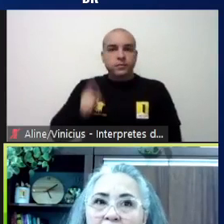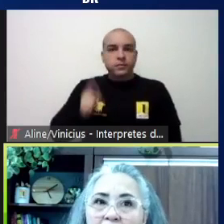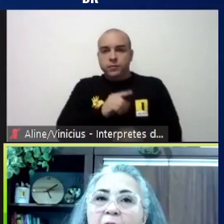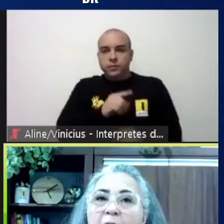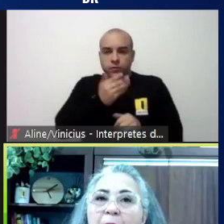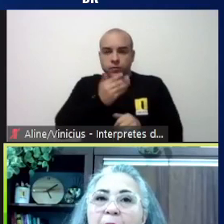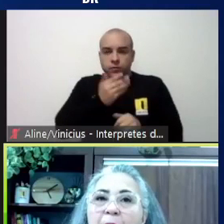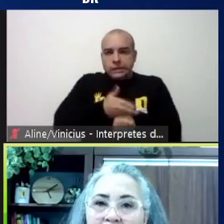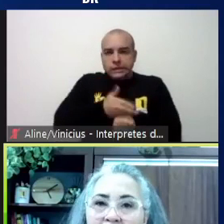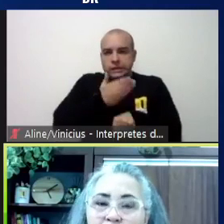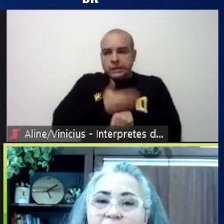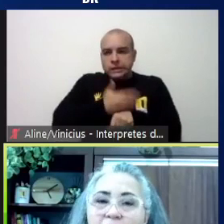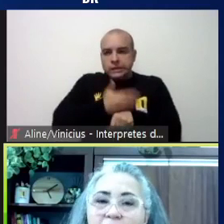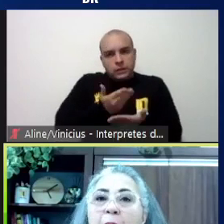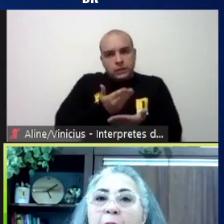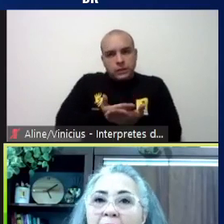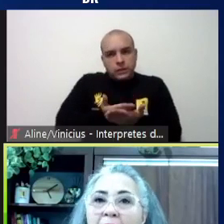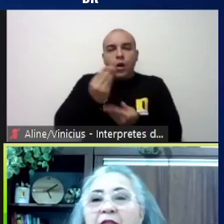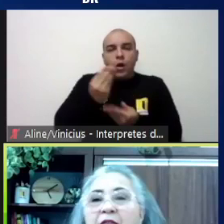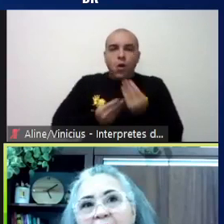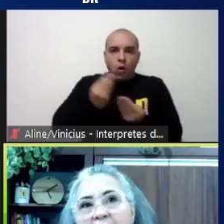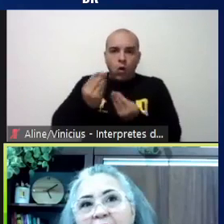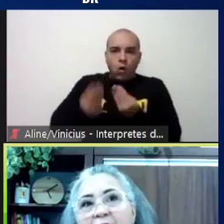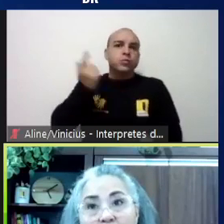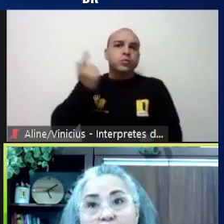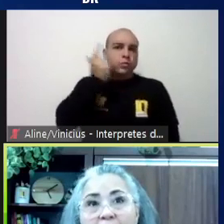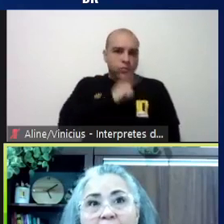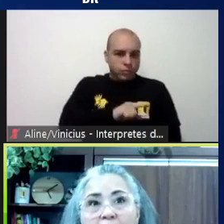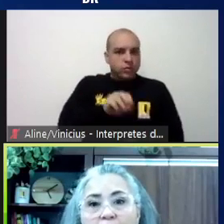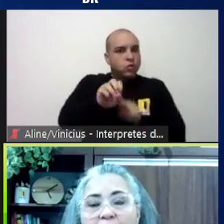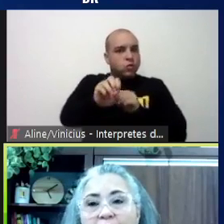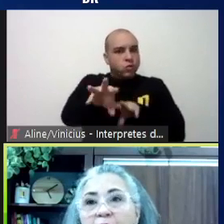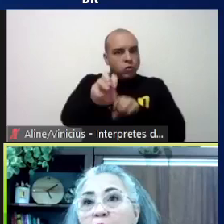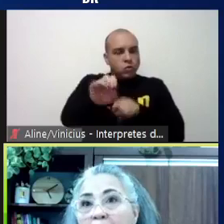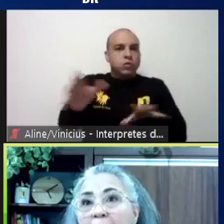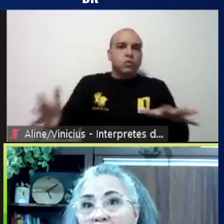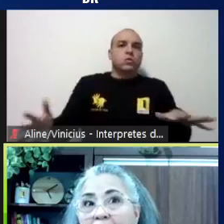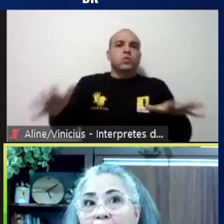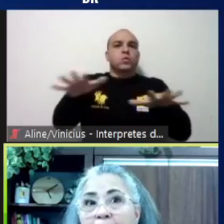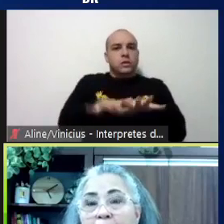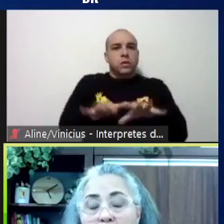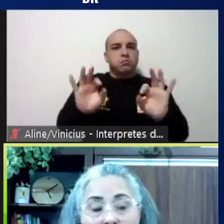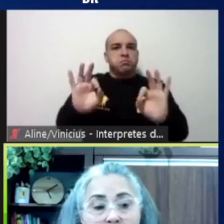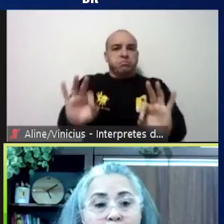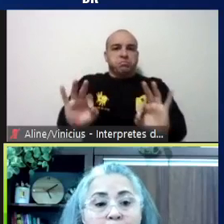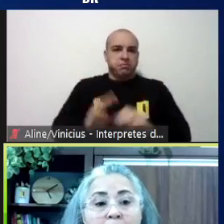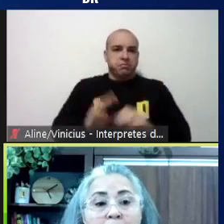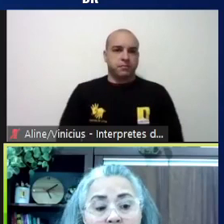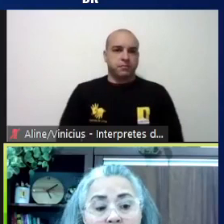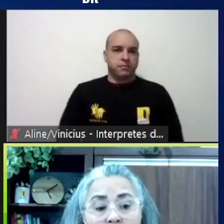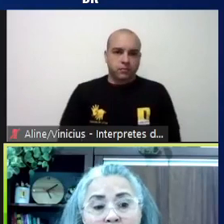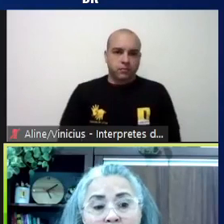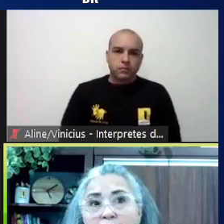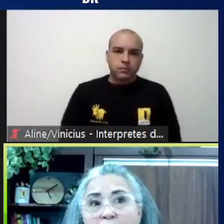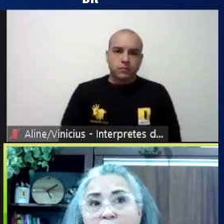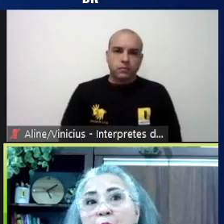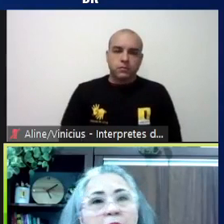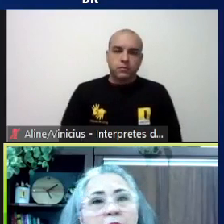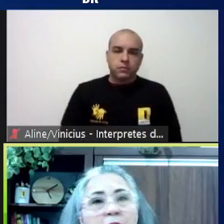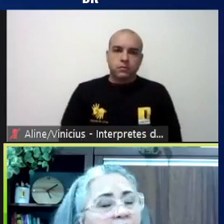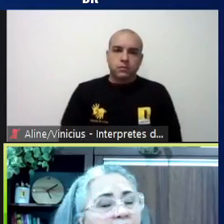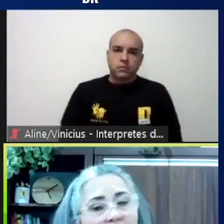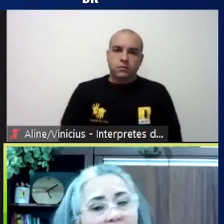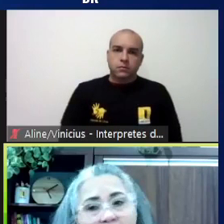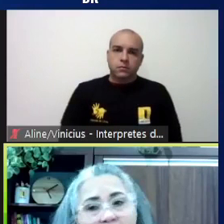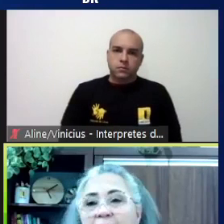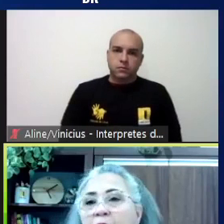formados, capacitados para fazer essa educação inclusiva que eu comentei aqui, né? Então, a